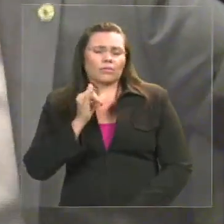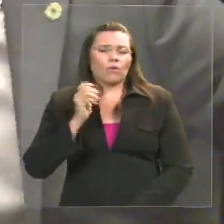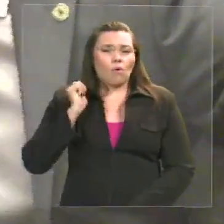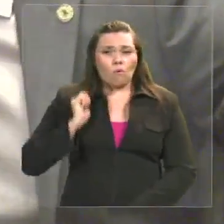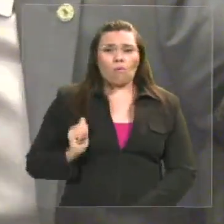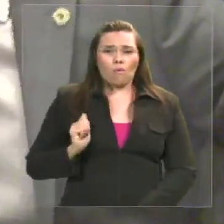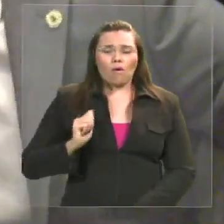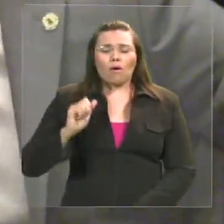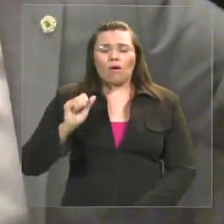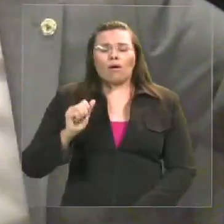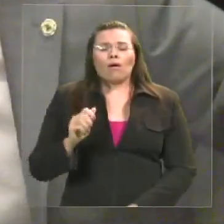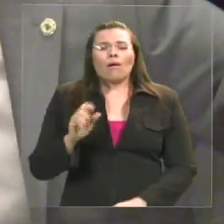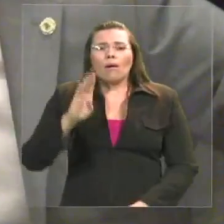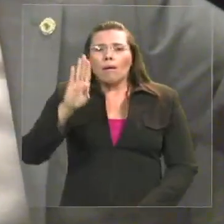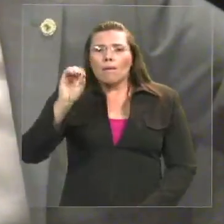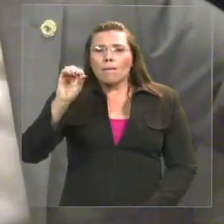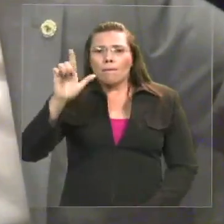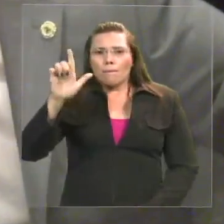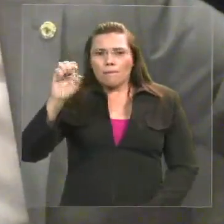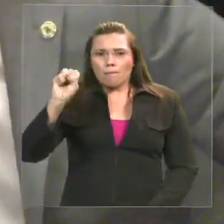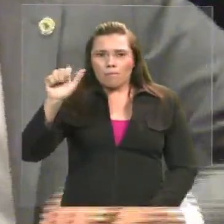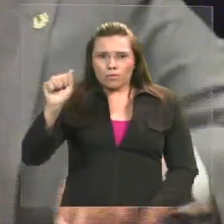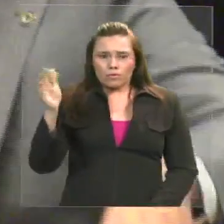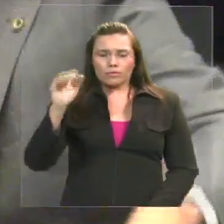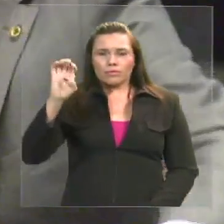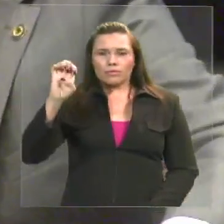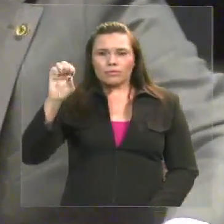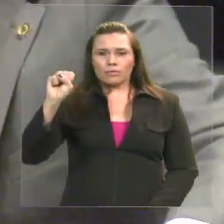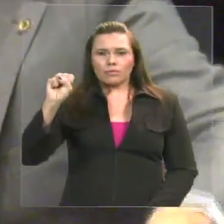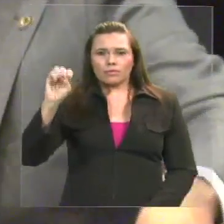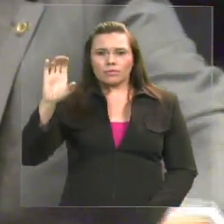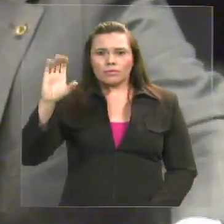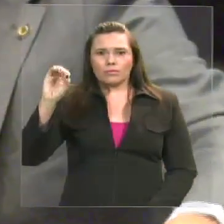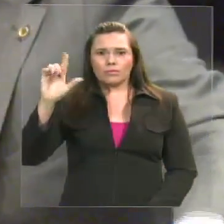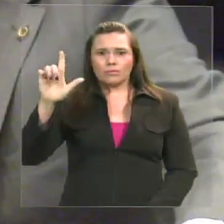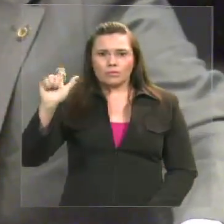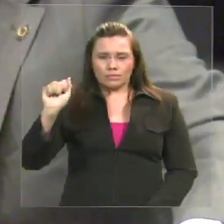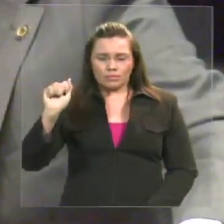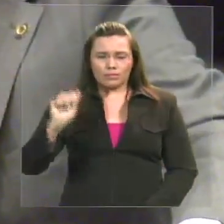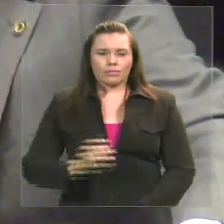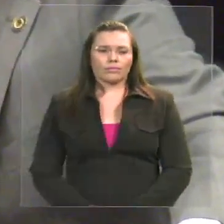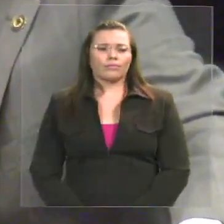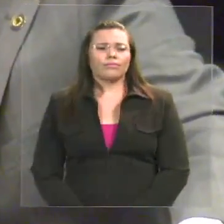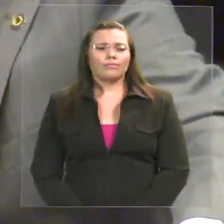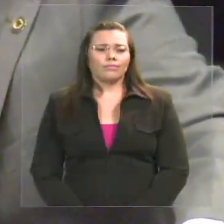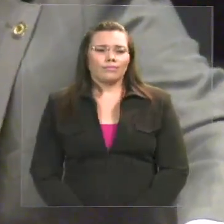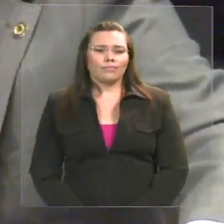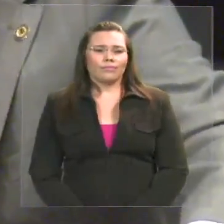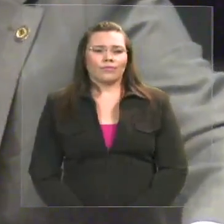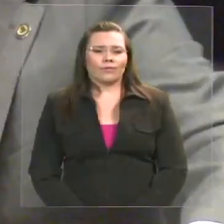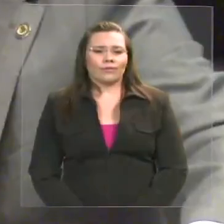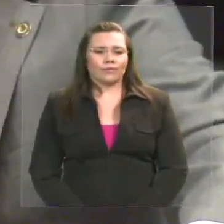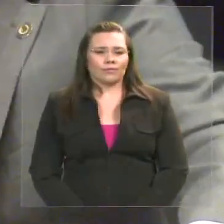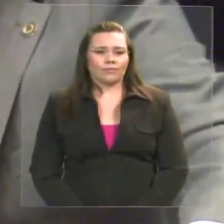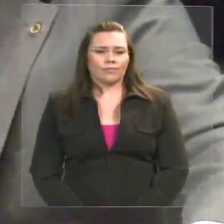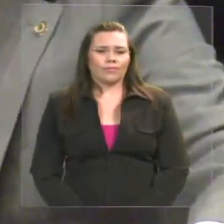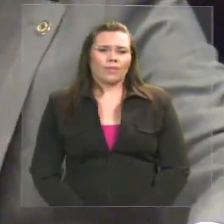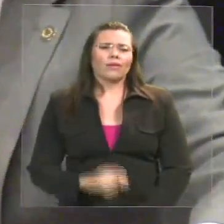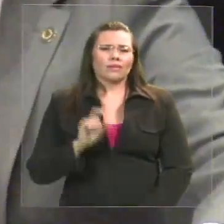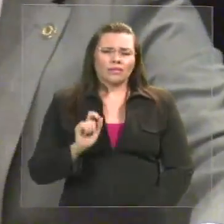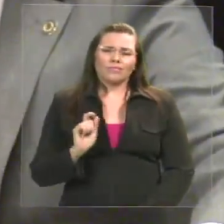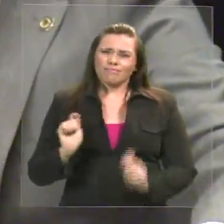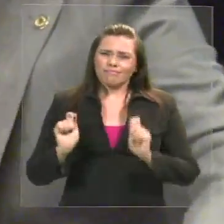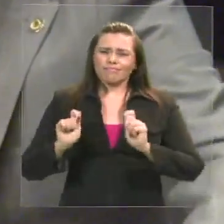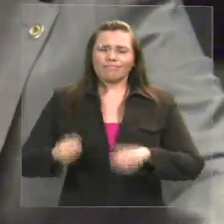em 12,5%, que neste ano já conseguiu alcançar mais de 1 milhão de jovens, um